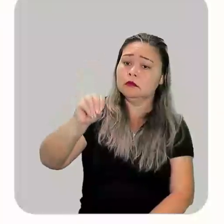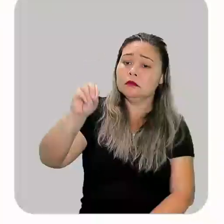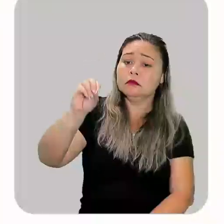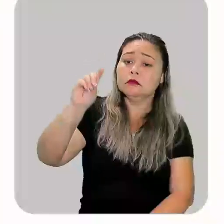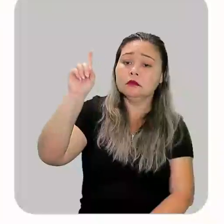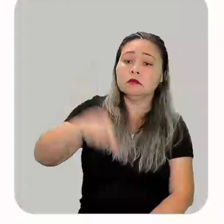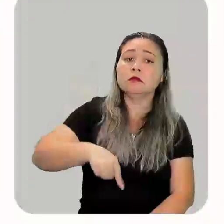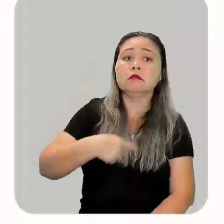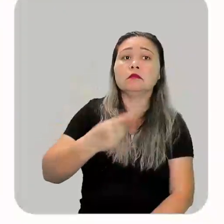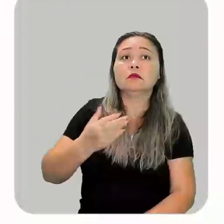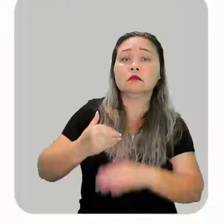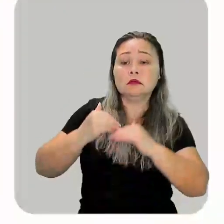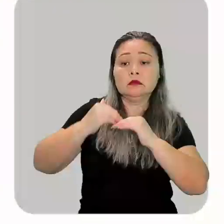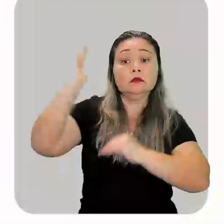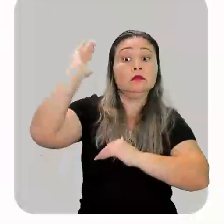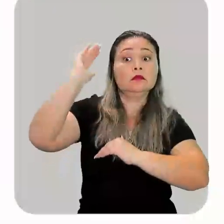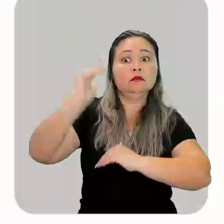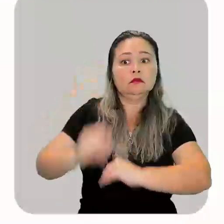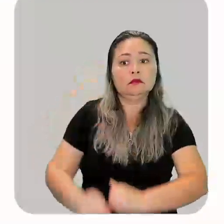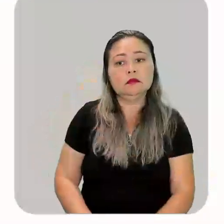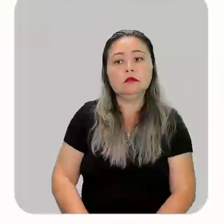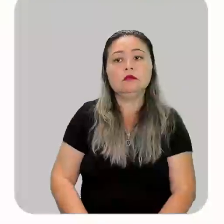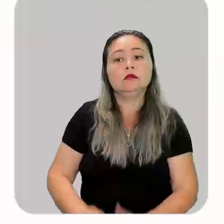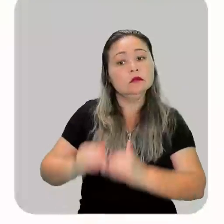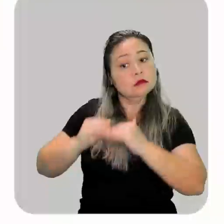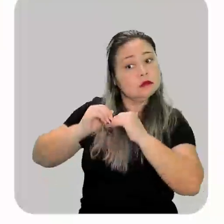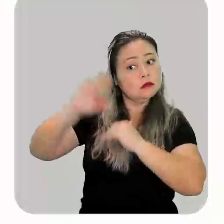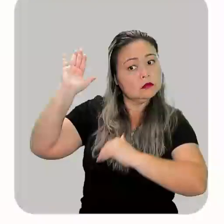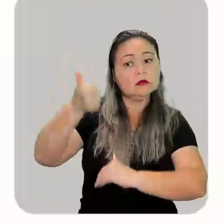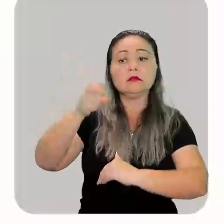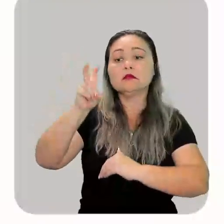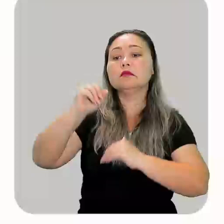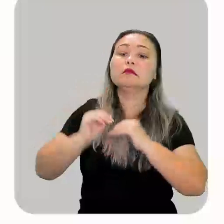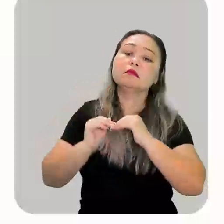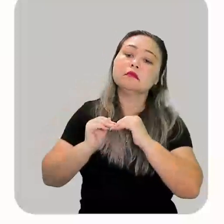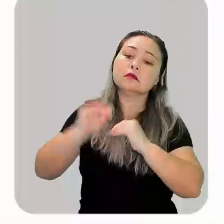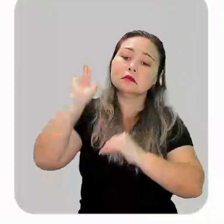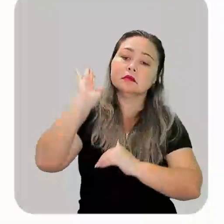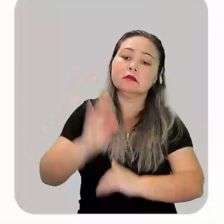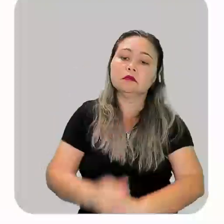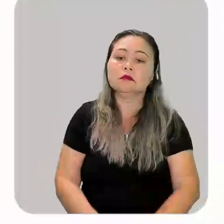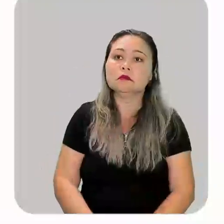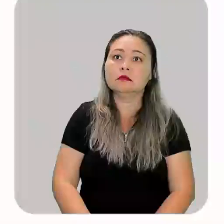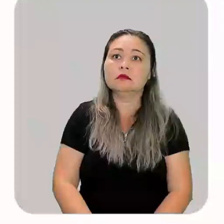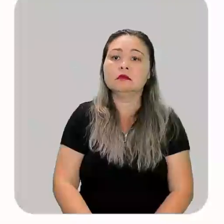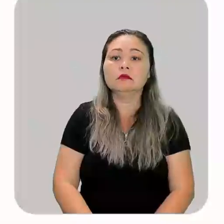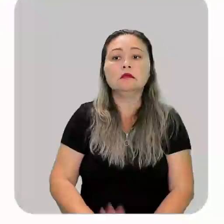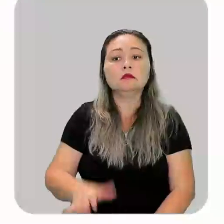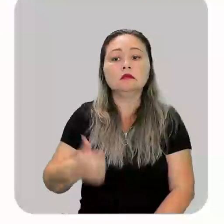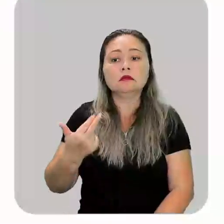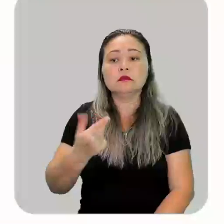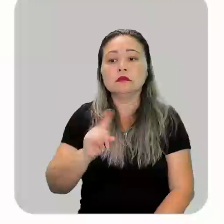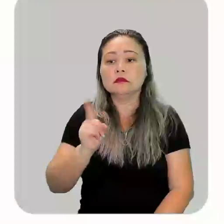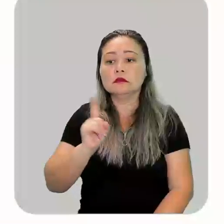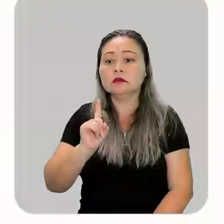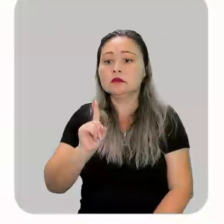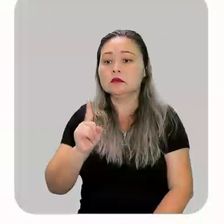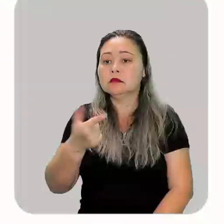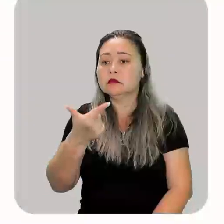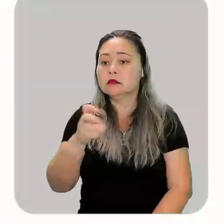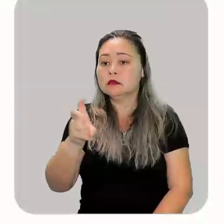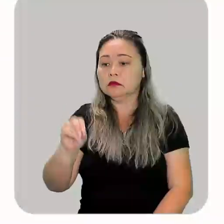150% é o excesso, né? 150% é o excesso, não